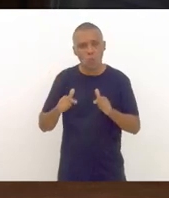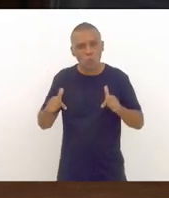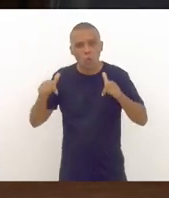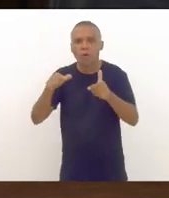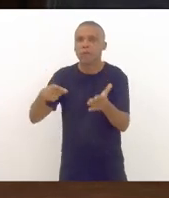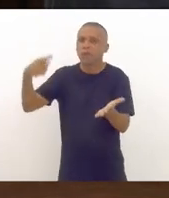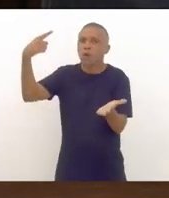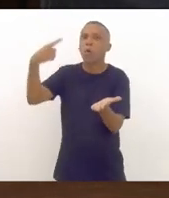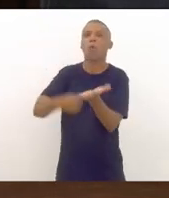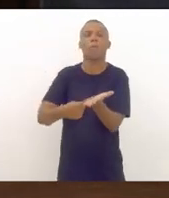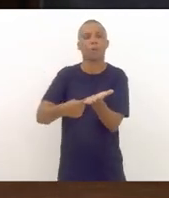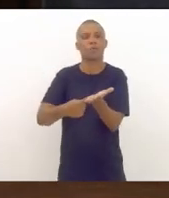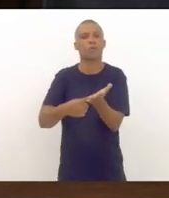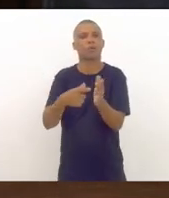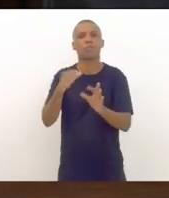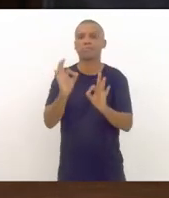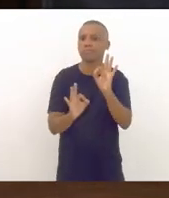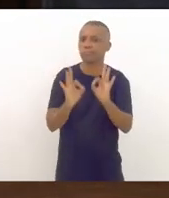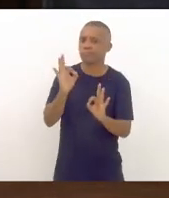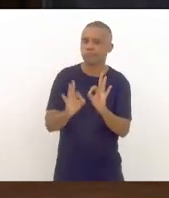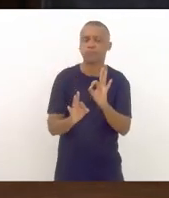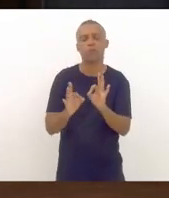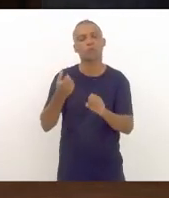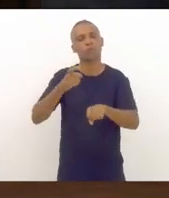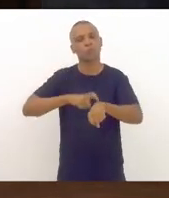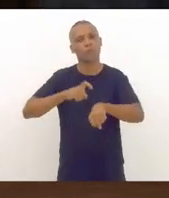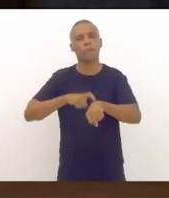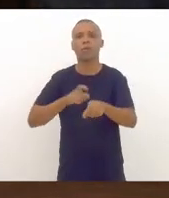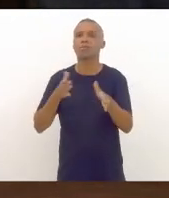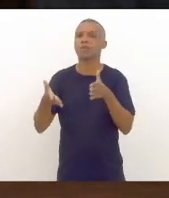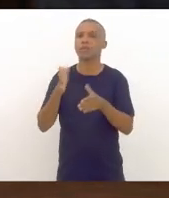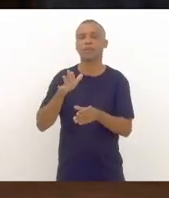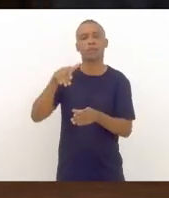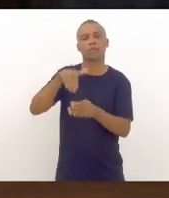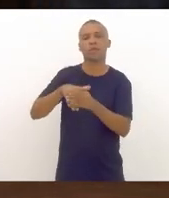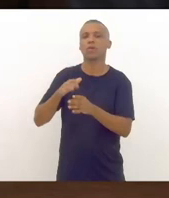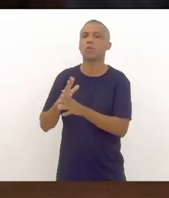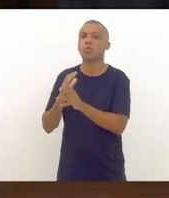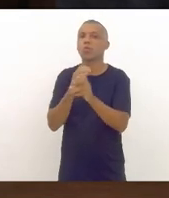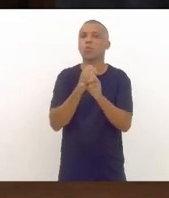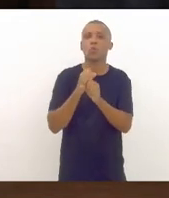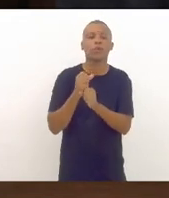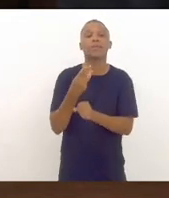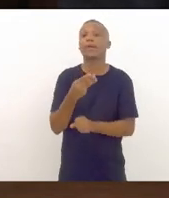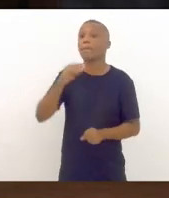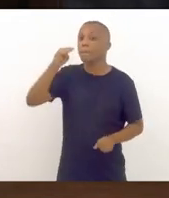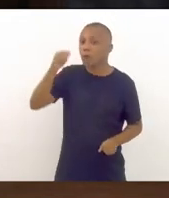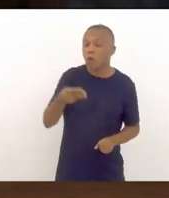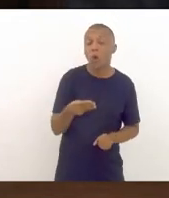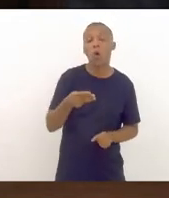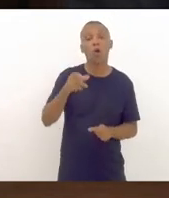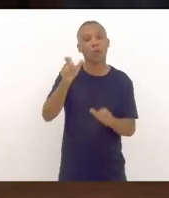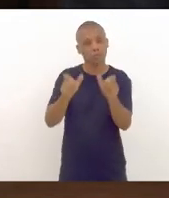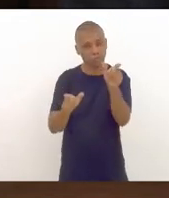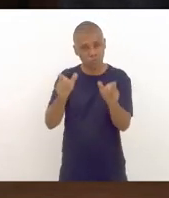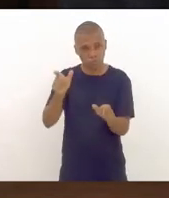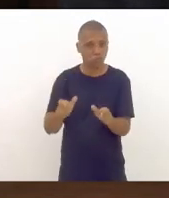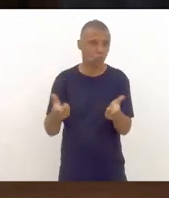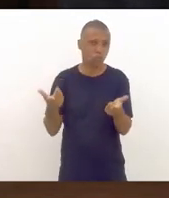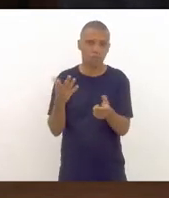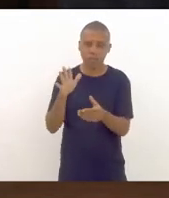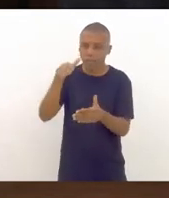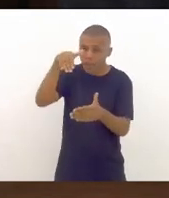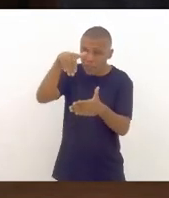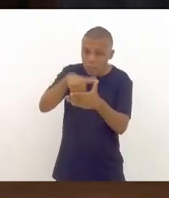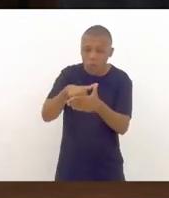a fazer durante as eleições. Quase 3 milhões de pessoas, uma eleição dura, uma eleição